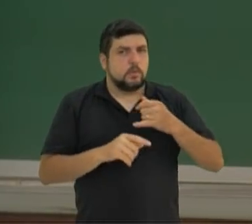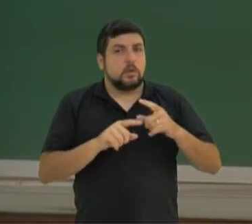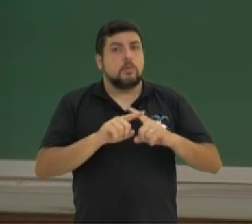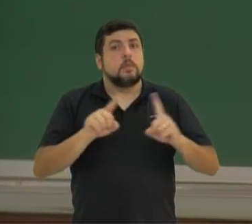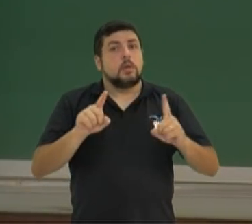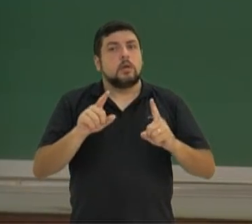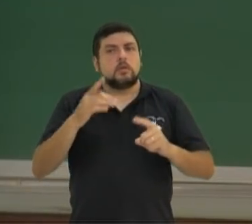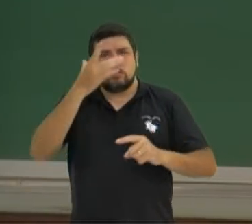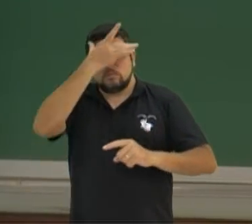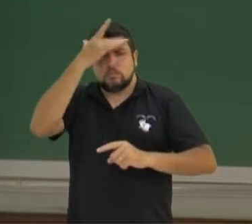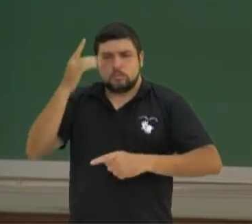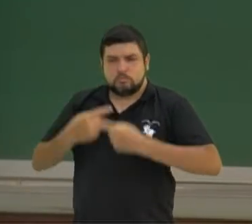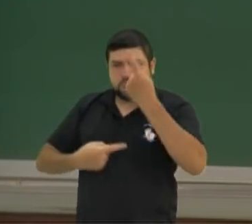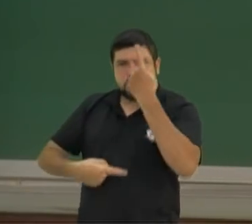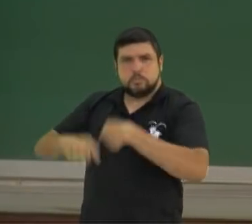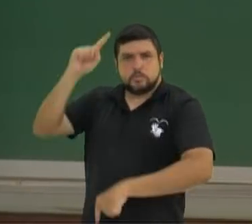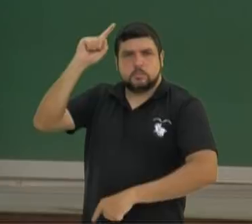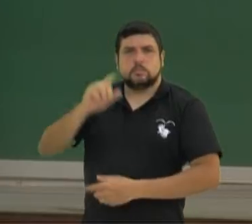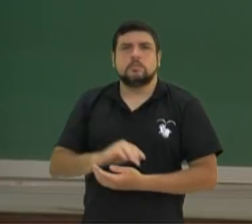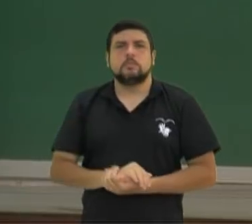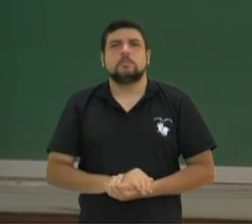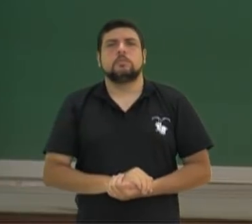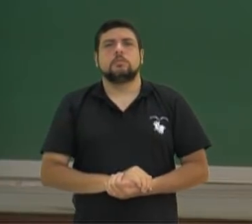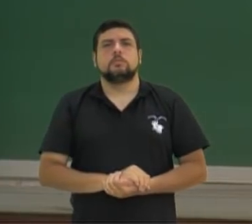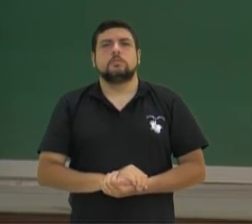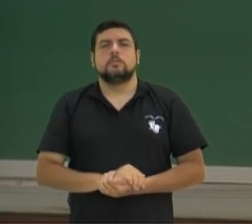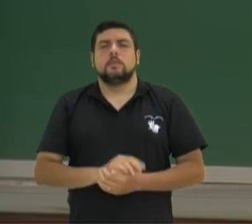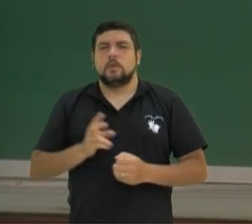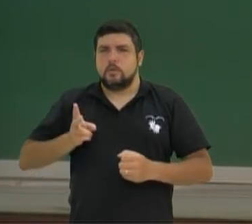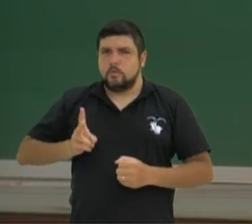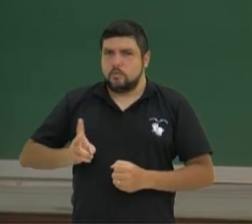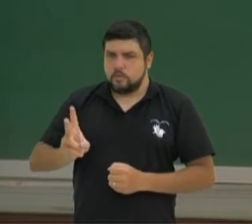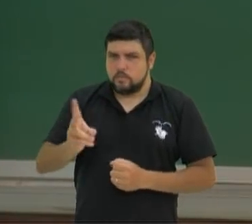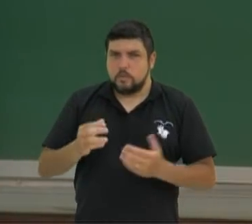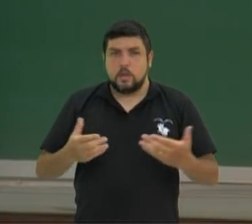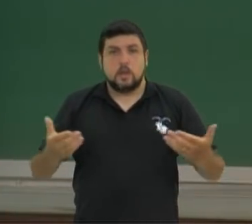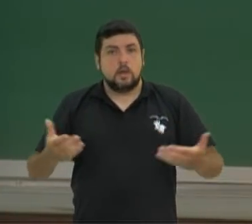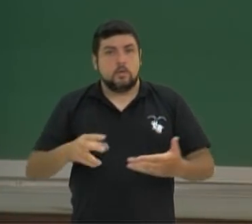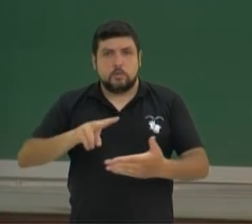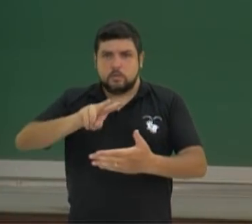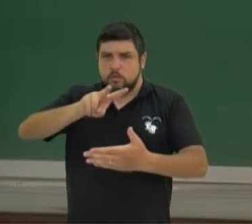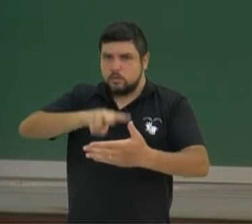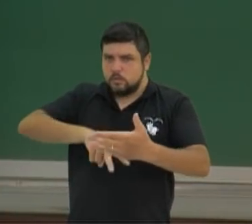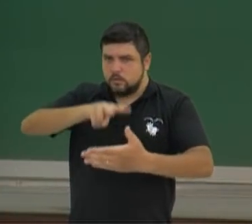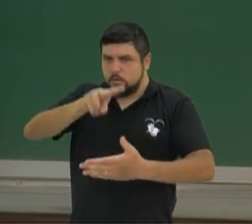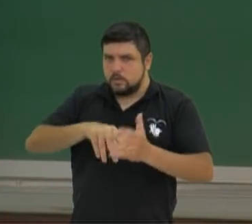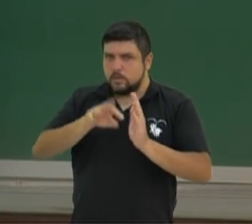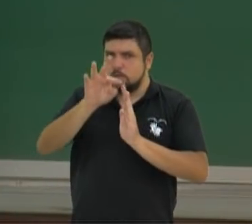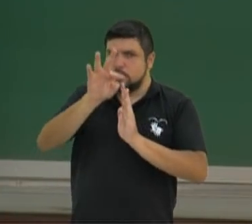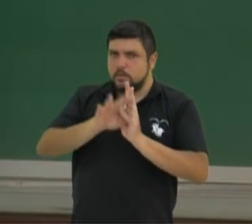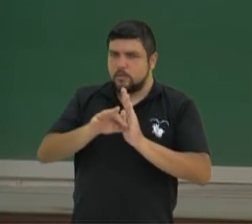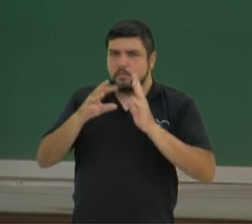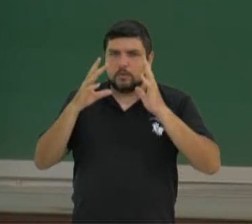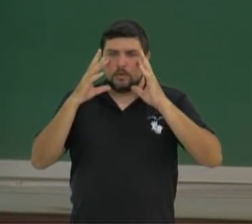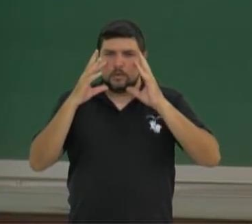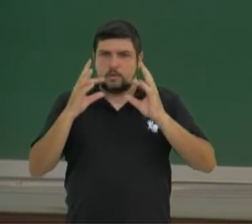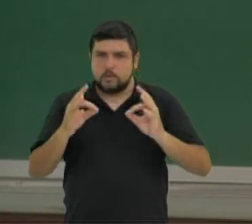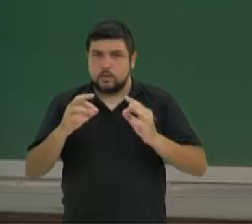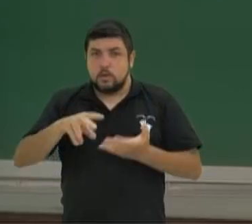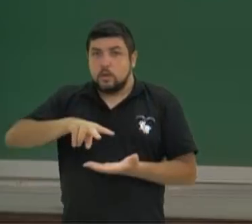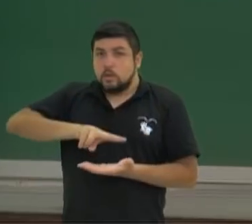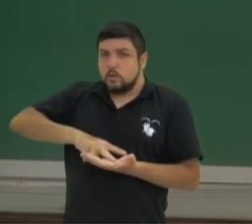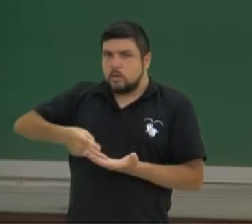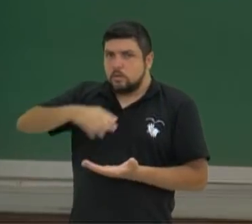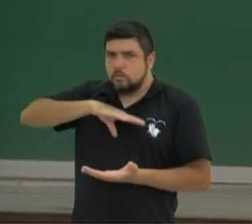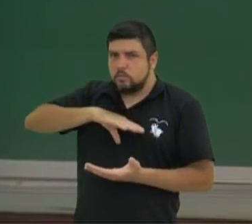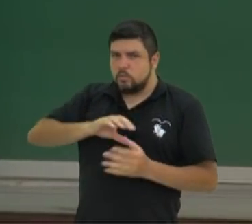de alguém que venceu, ok? Então, continuando, nós vamos ler esse texto, presta bastante atenção, eu não vou traduzir